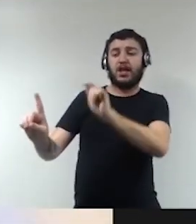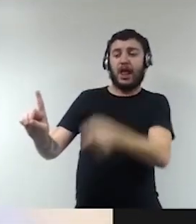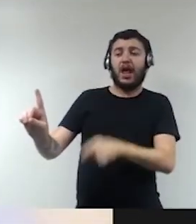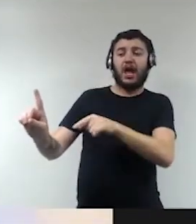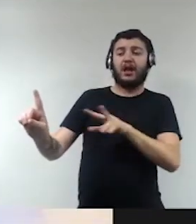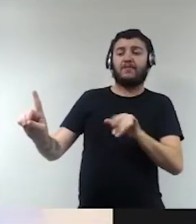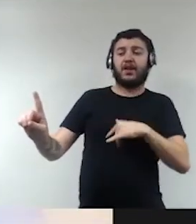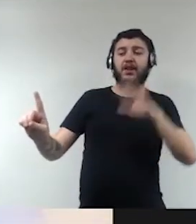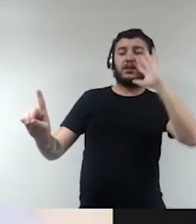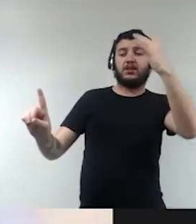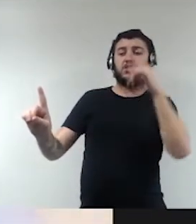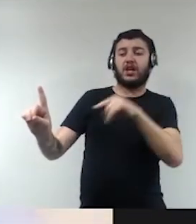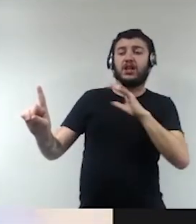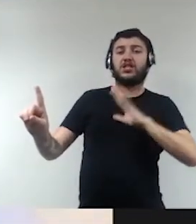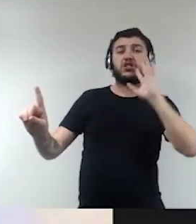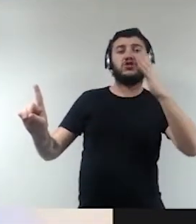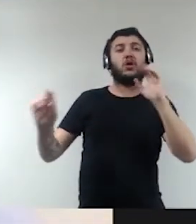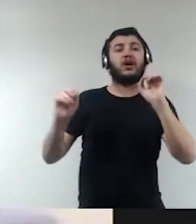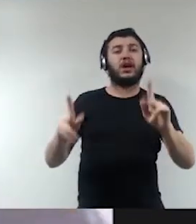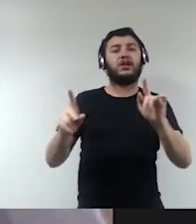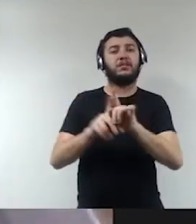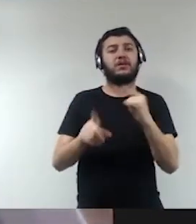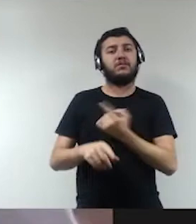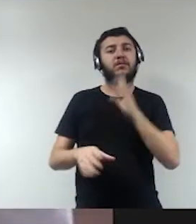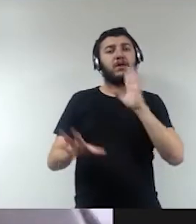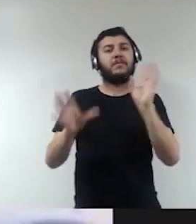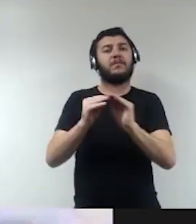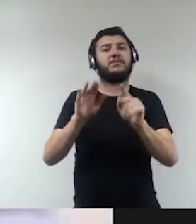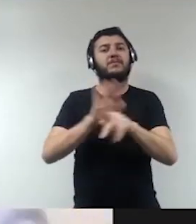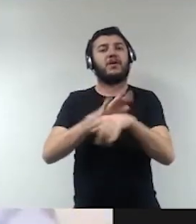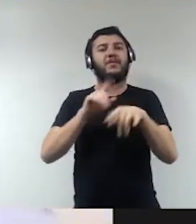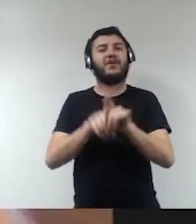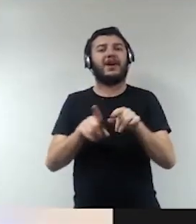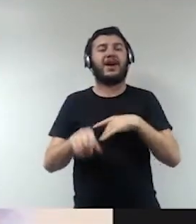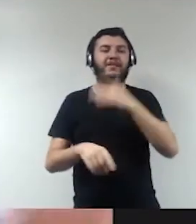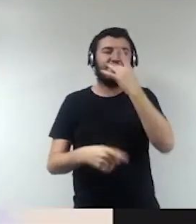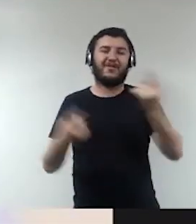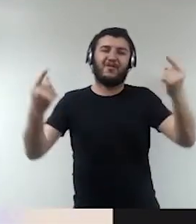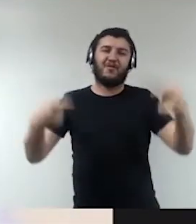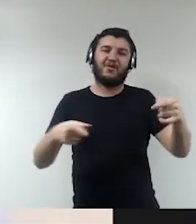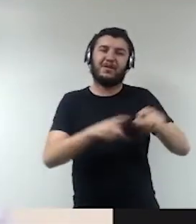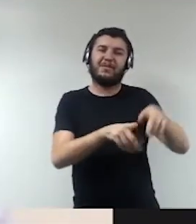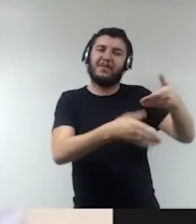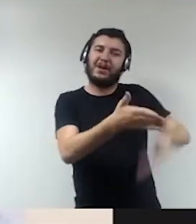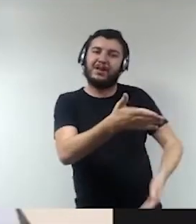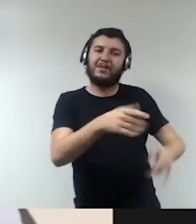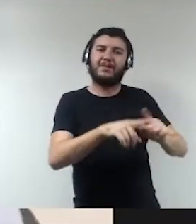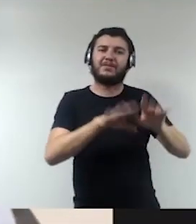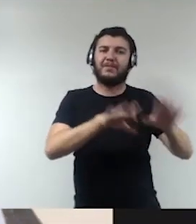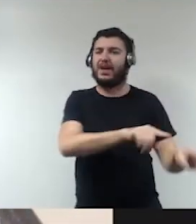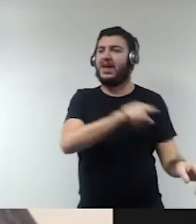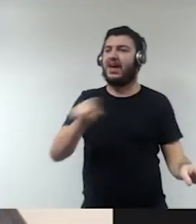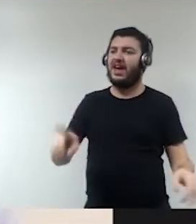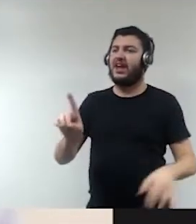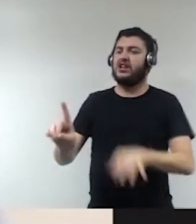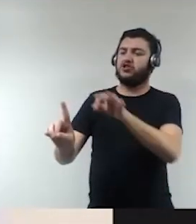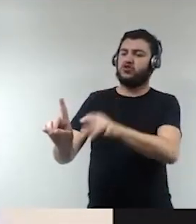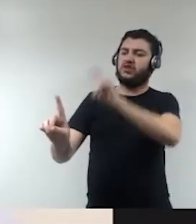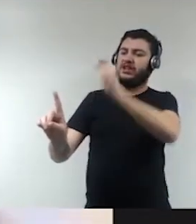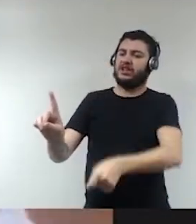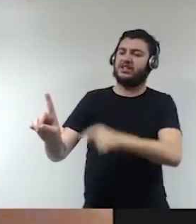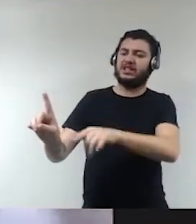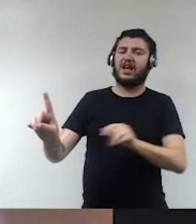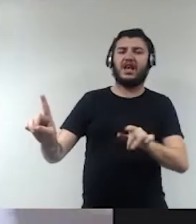sabemos o quanto isso tem amplitude de leitura do perdedor. Né? O juiz é atécnico, o juiz é envolvido, o juiz isso, o